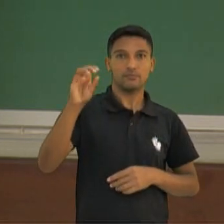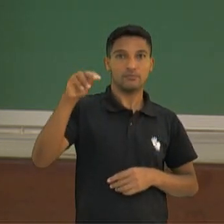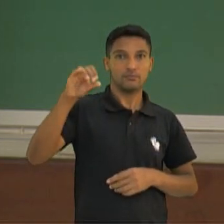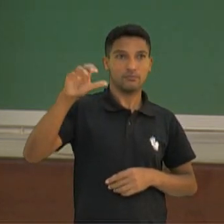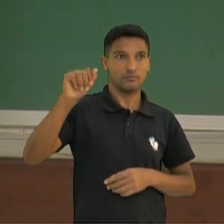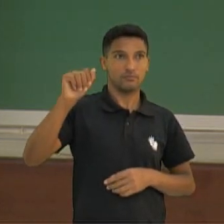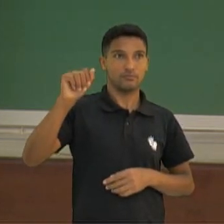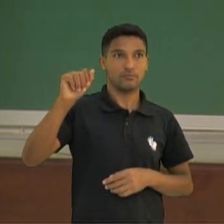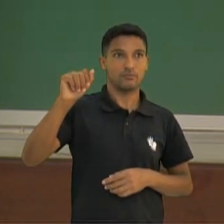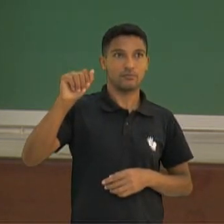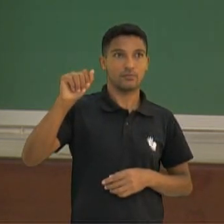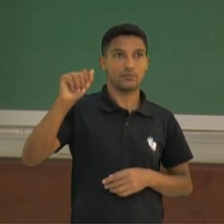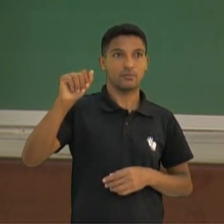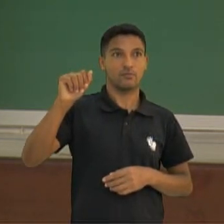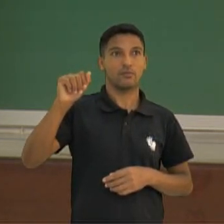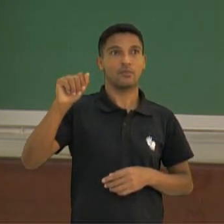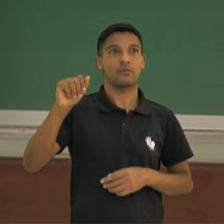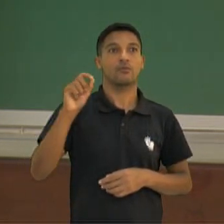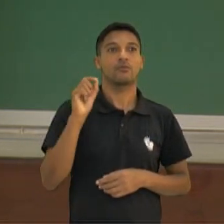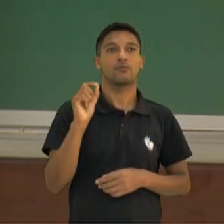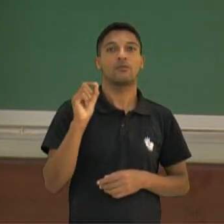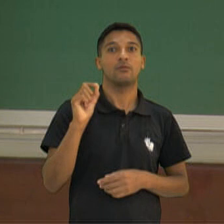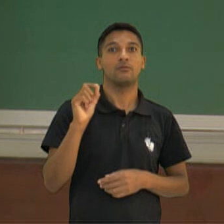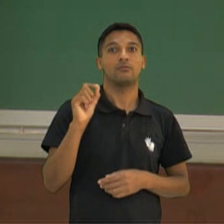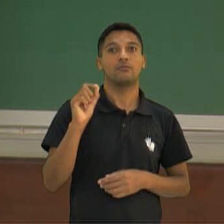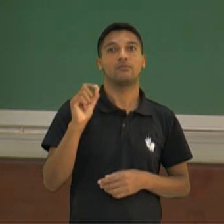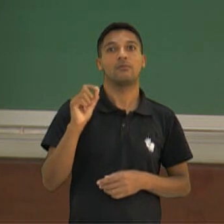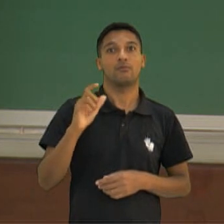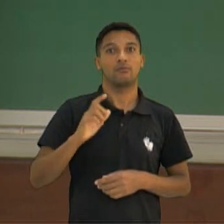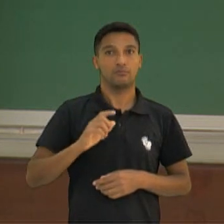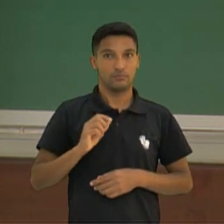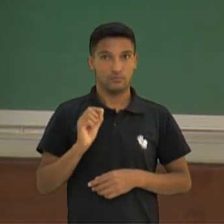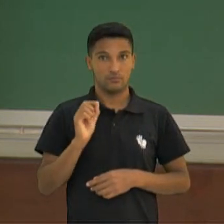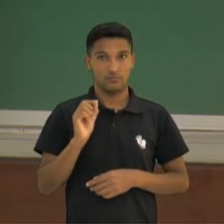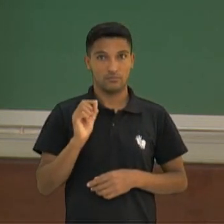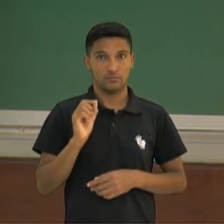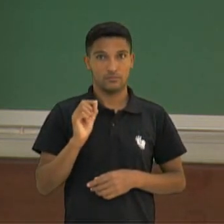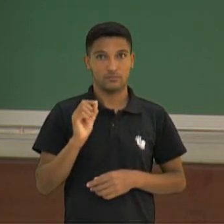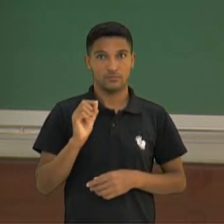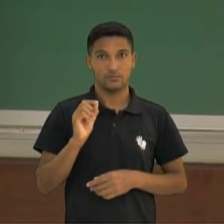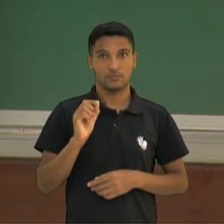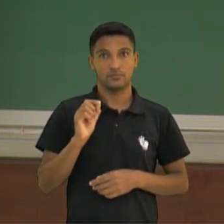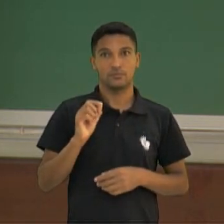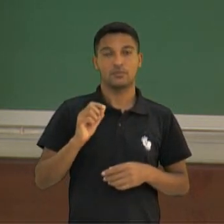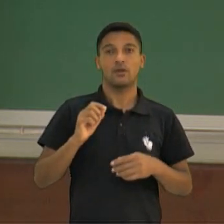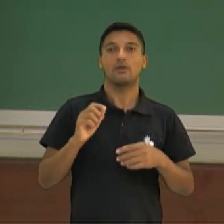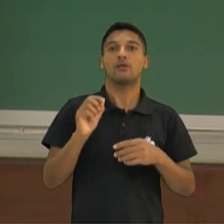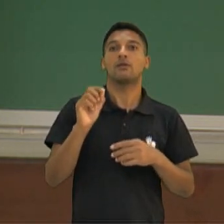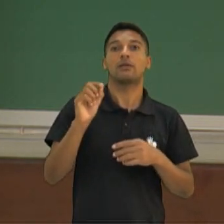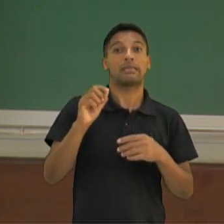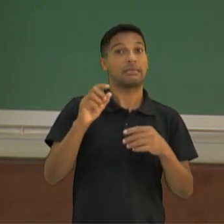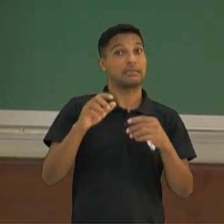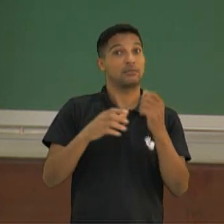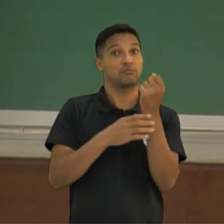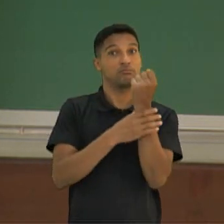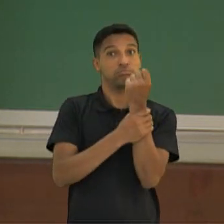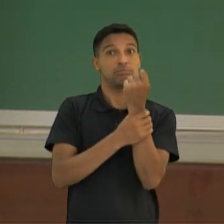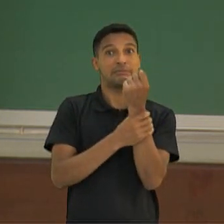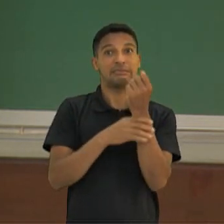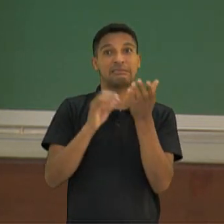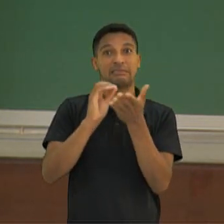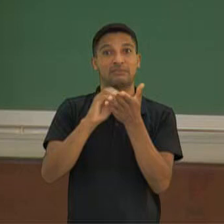colocaram a Letônia na 82ª posição, né, num índice que mede a insegurança das cidades no